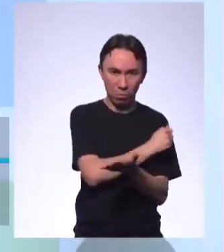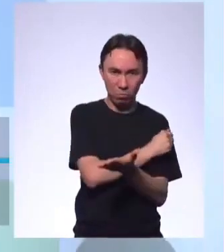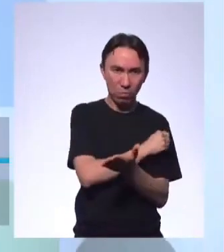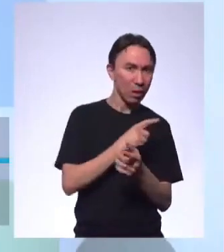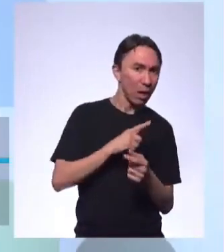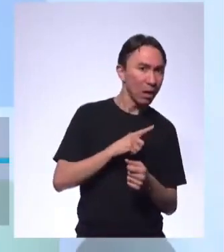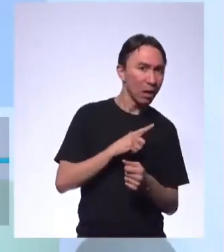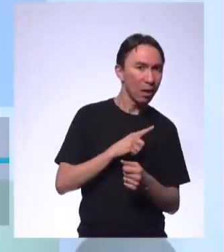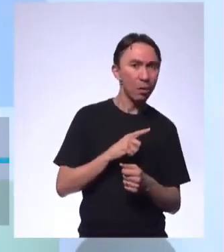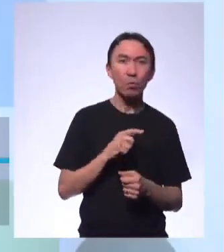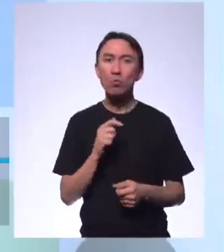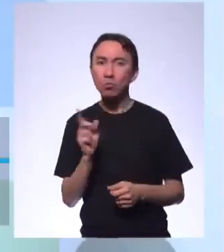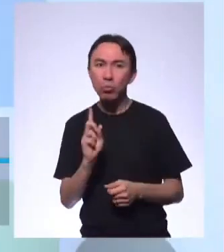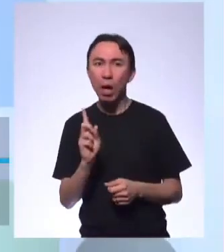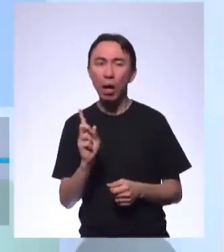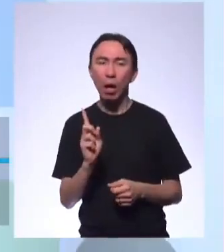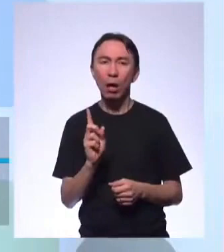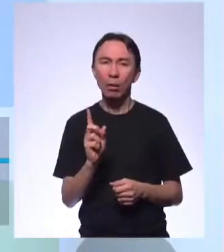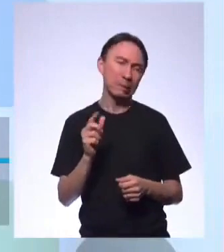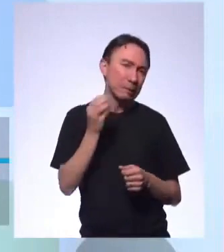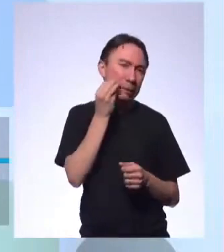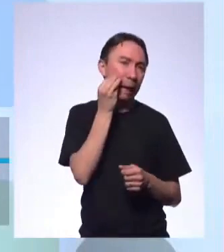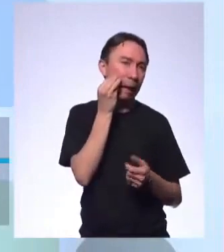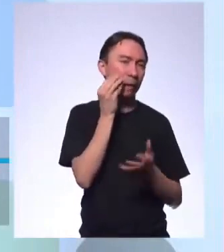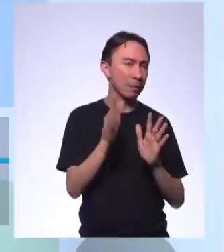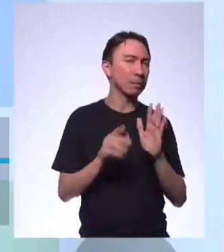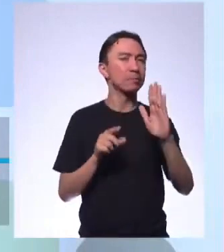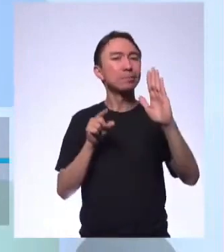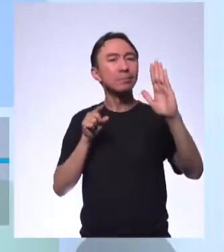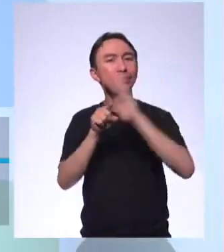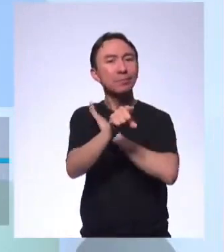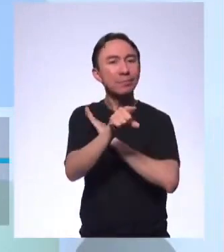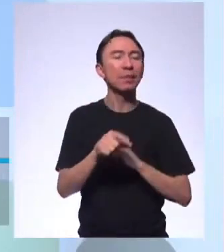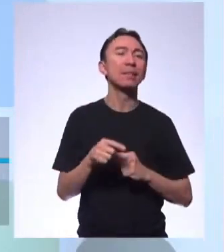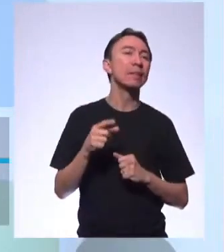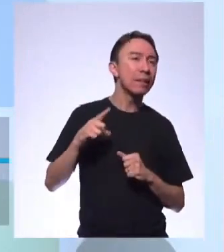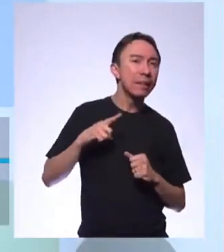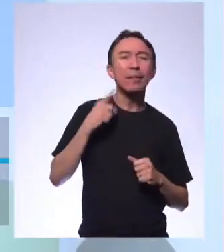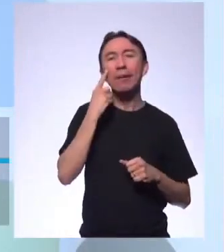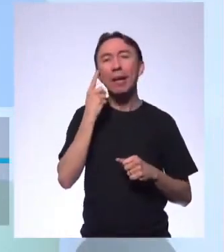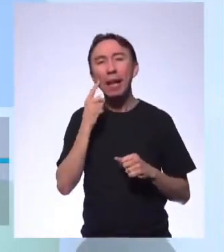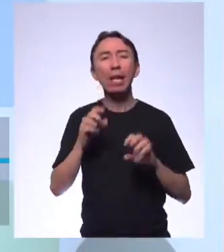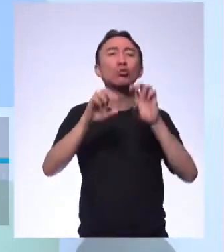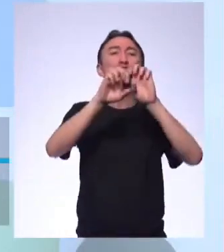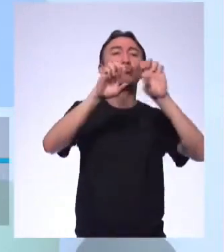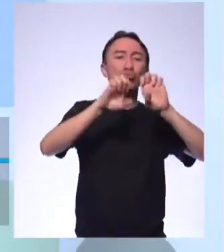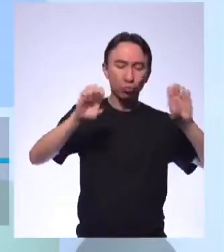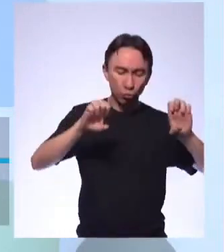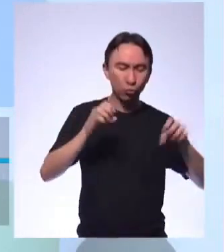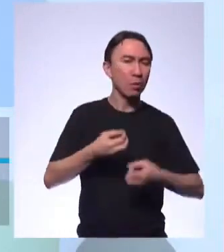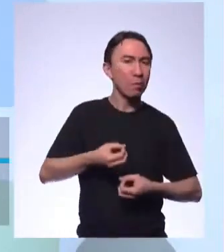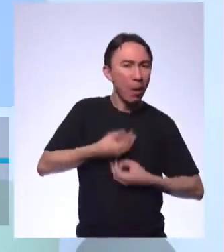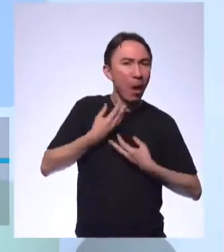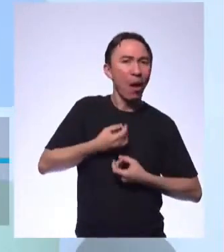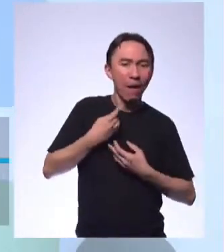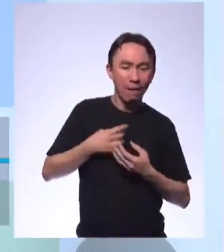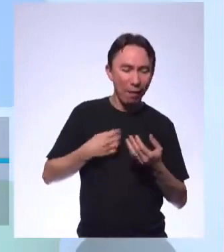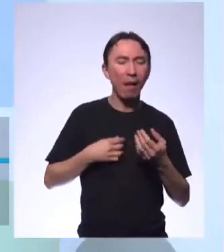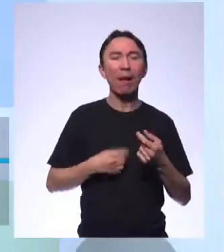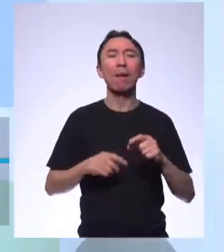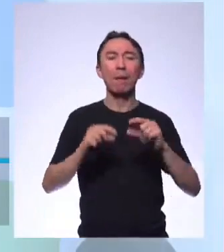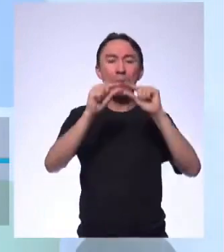tiver, a gente tenta resolver aqui. Porque a pergunta que eu vou fazer agora tem muito a ver com a estrutura do poema, quantos versos,